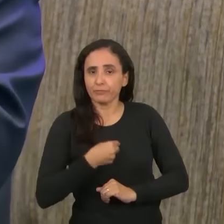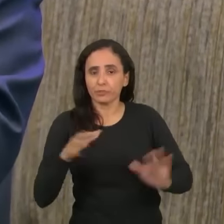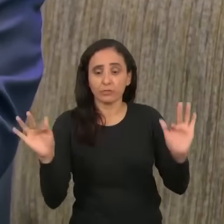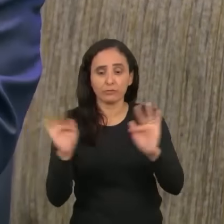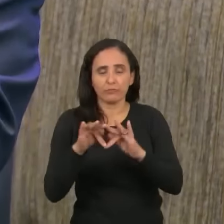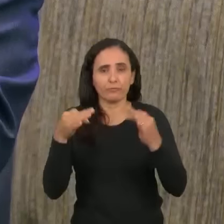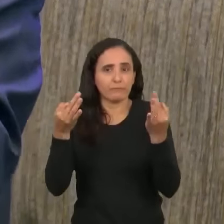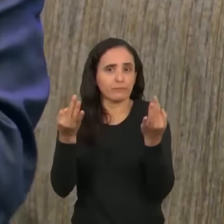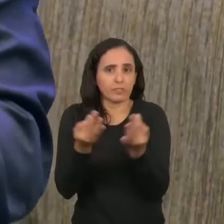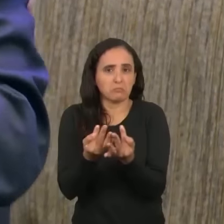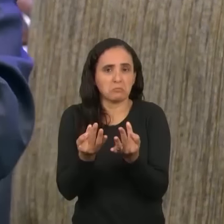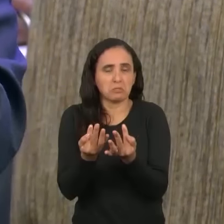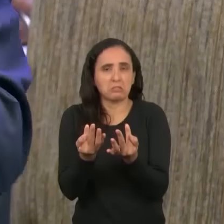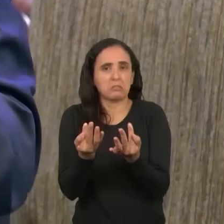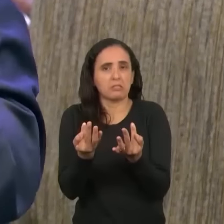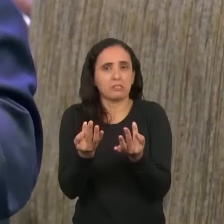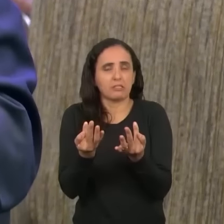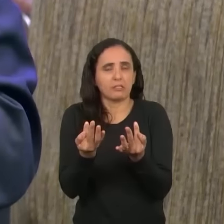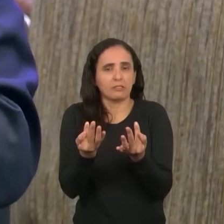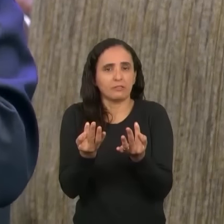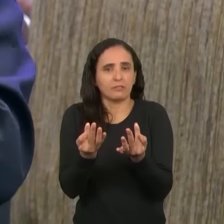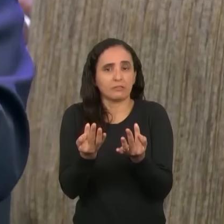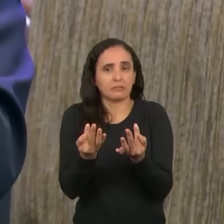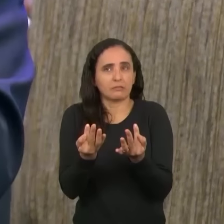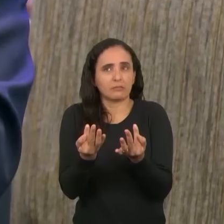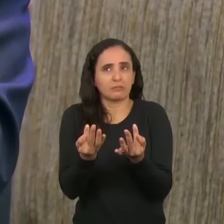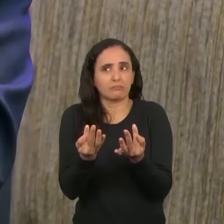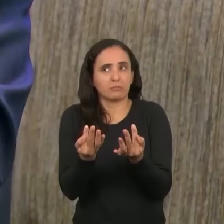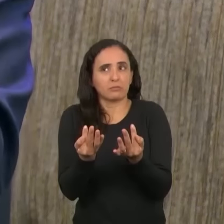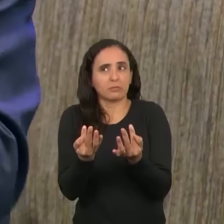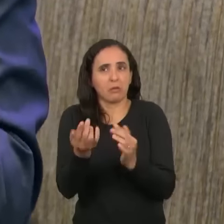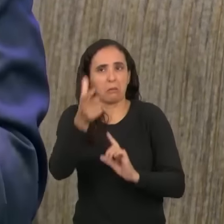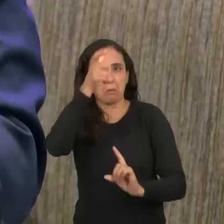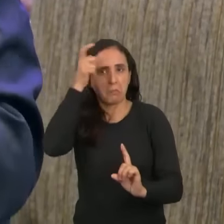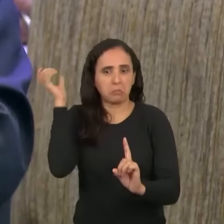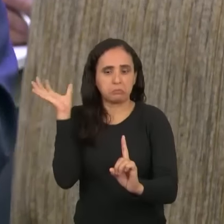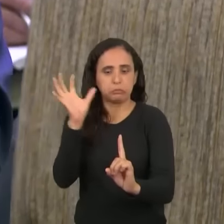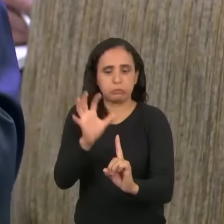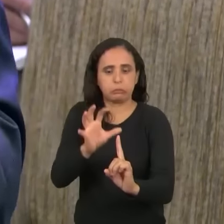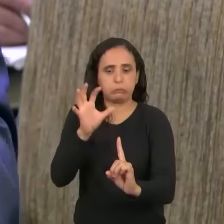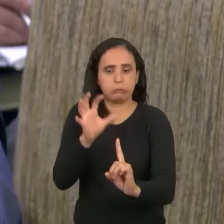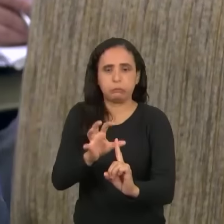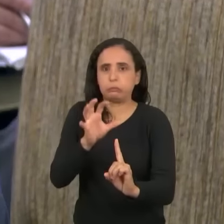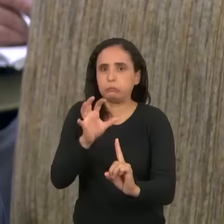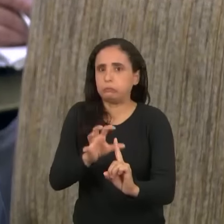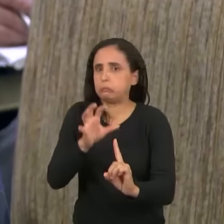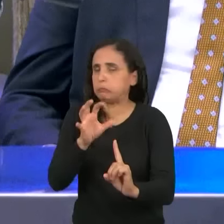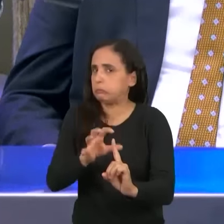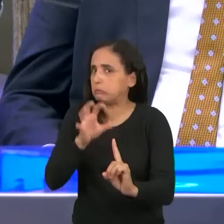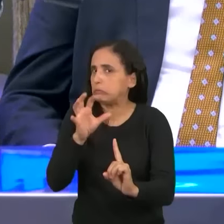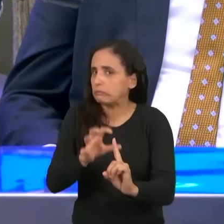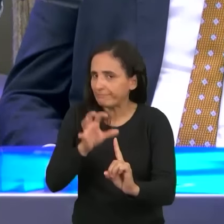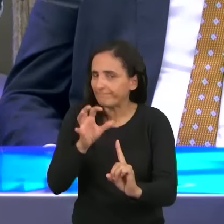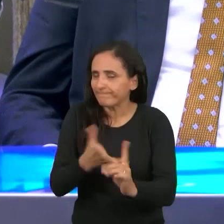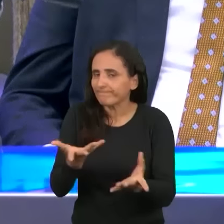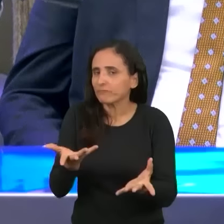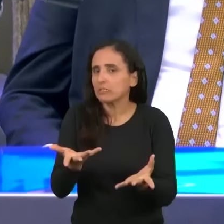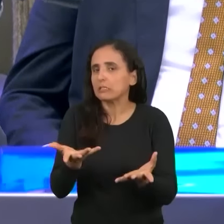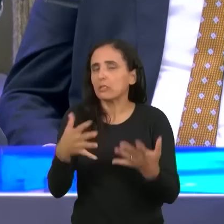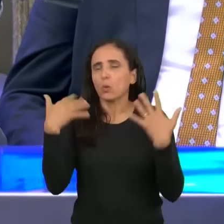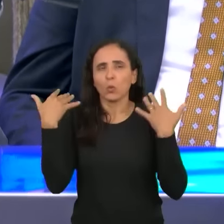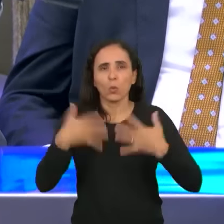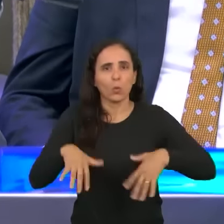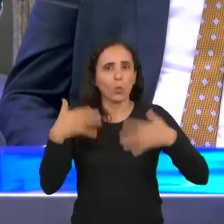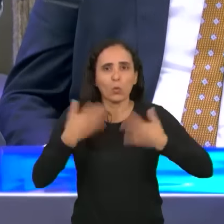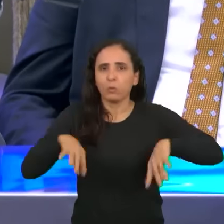eh povoando habitando eh convivendo com ambientes que são